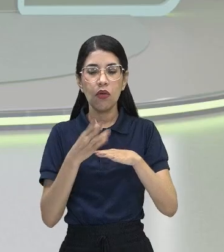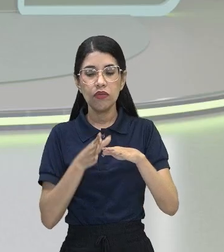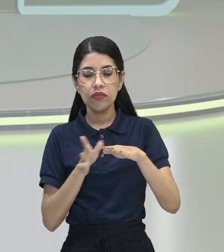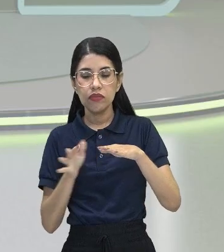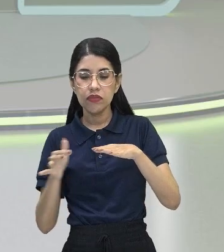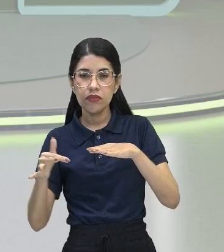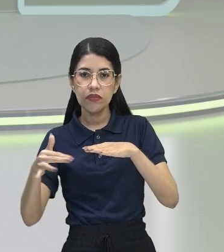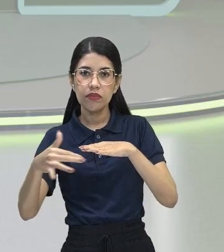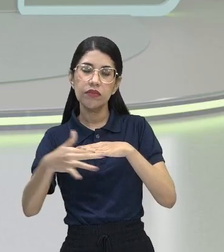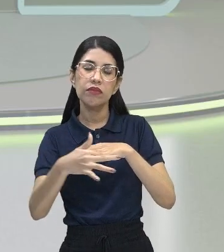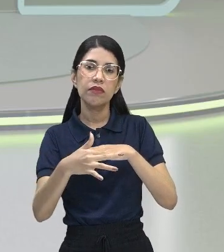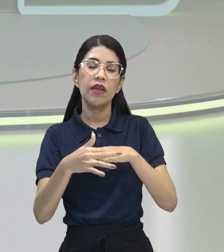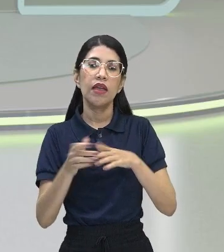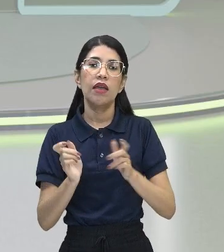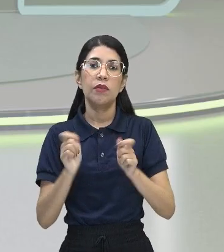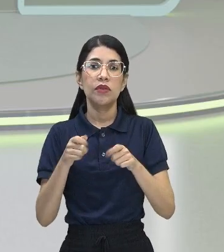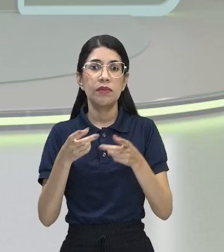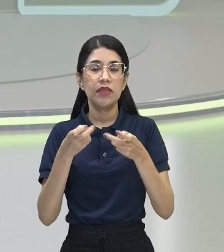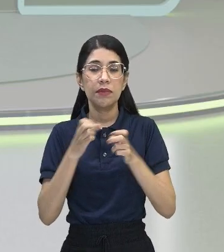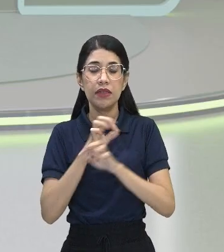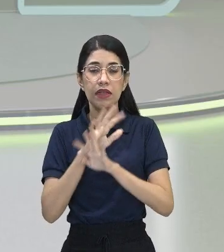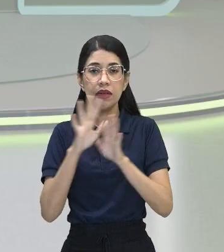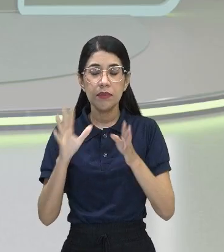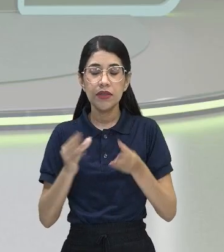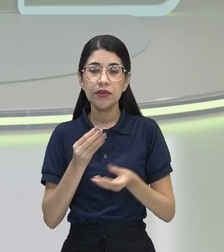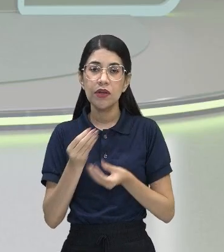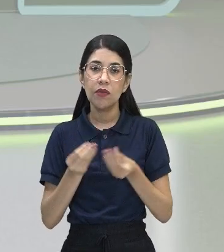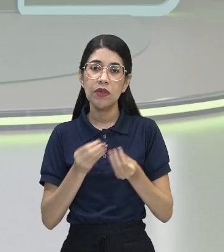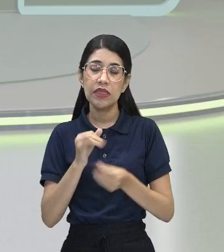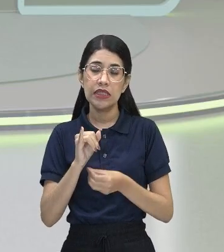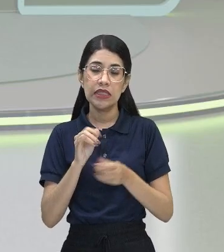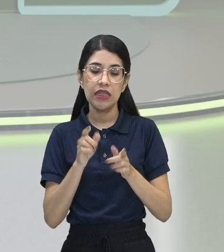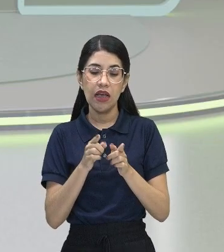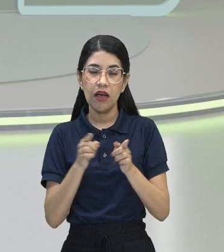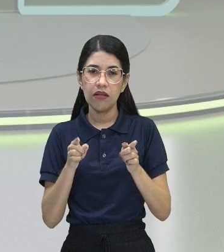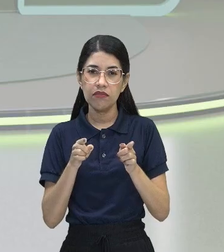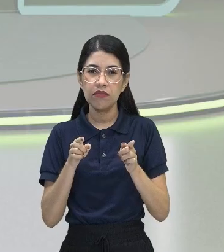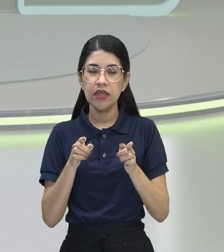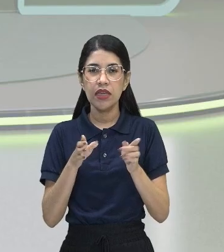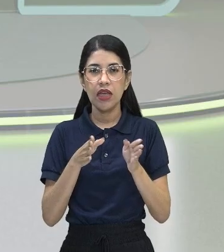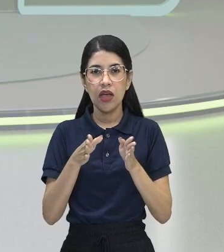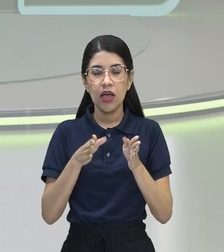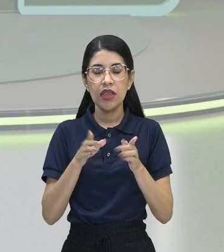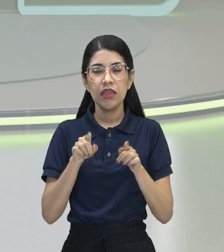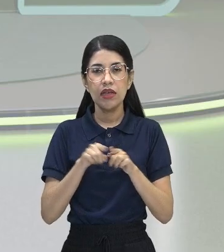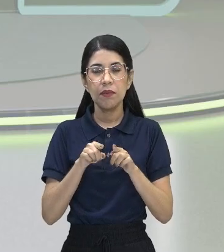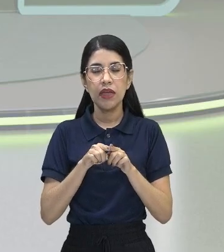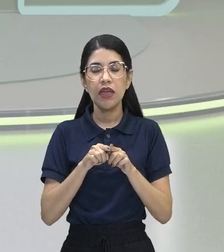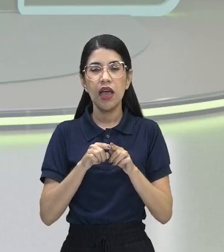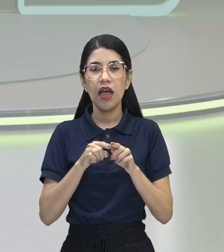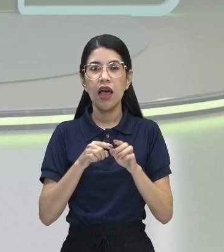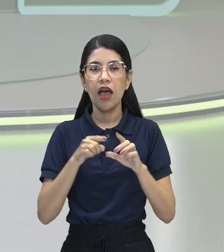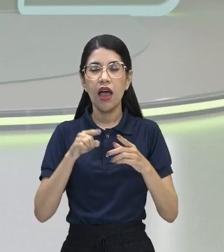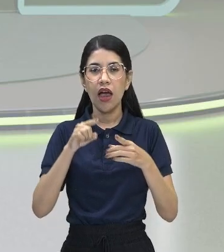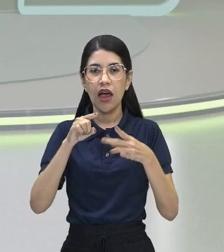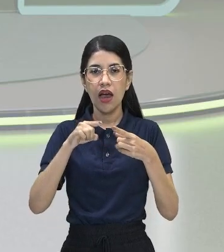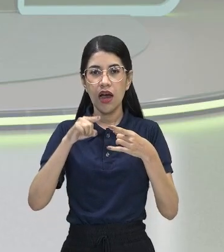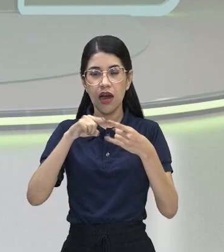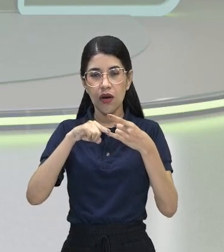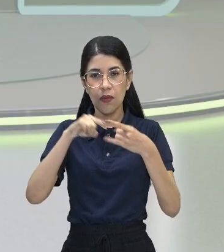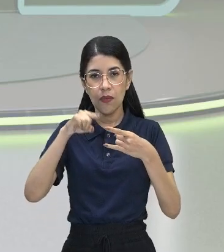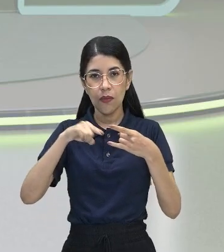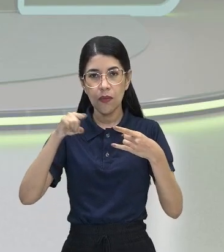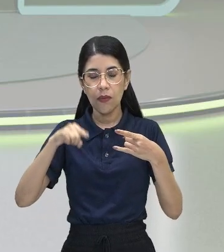É mais perceptível quando o tamanho da fenda e o comprimento de onda apresentam